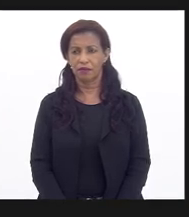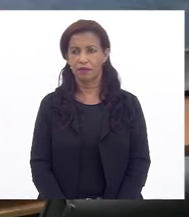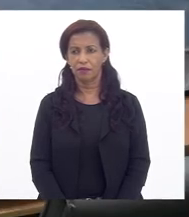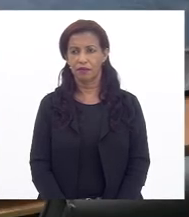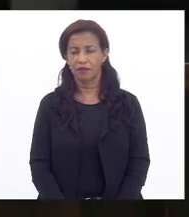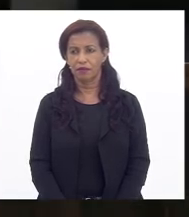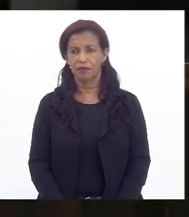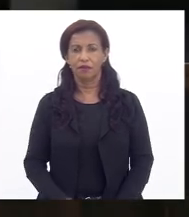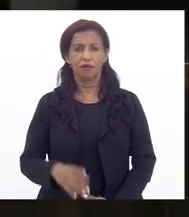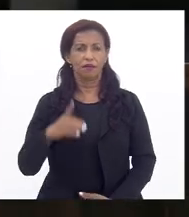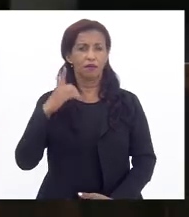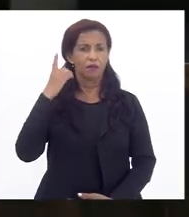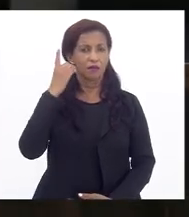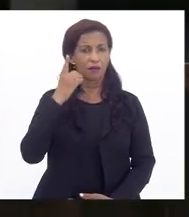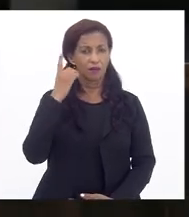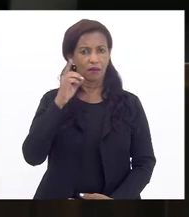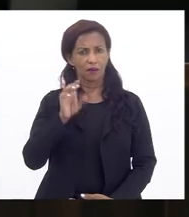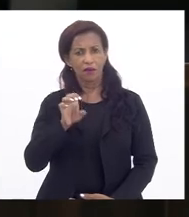Deputada Célia Jordão.